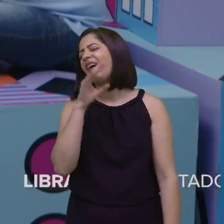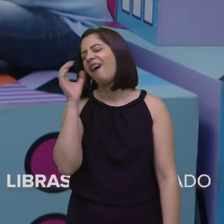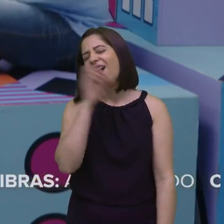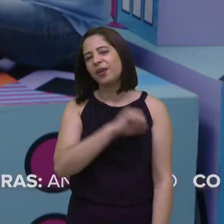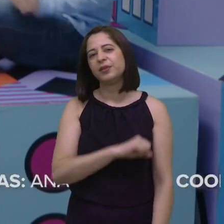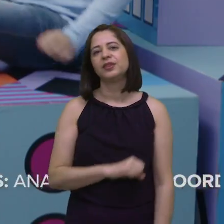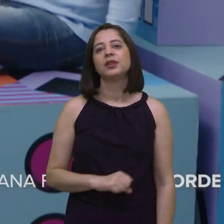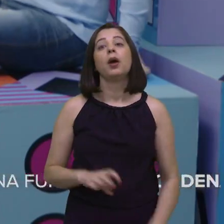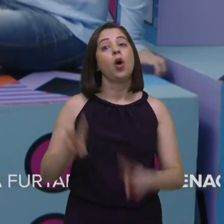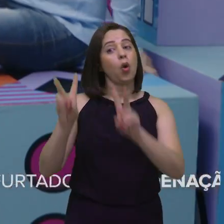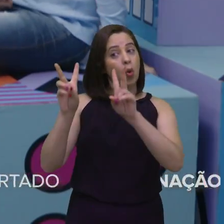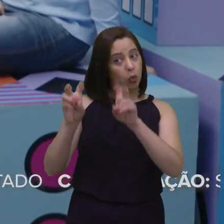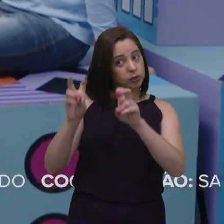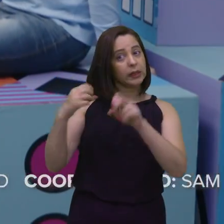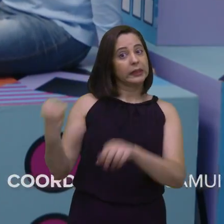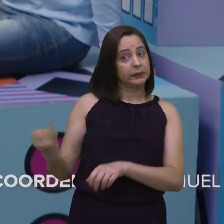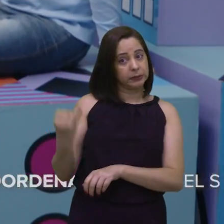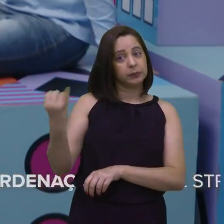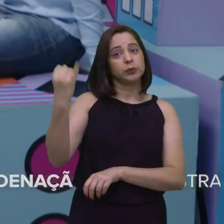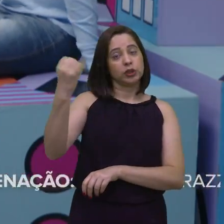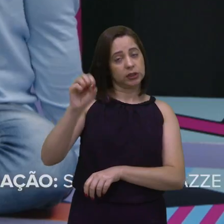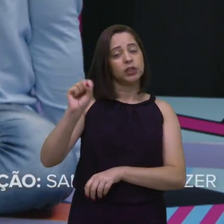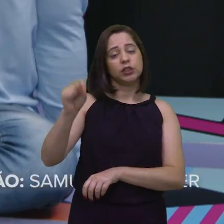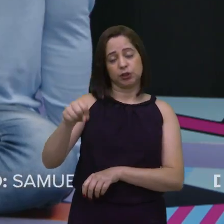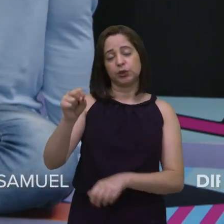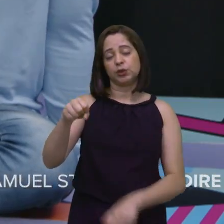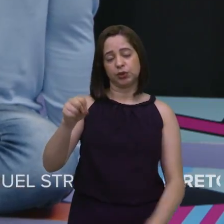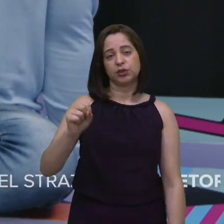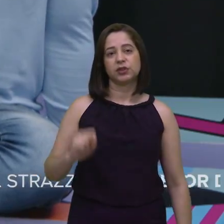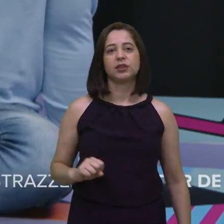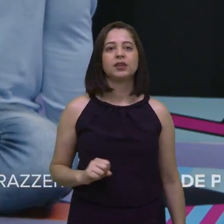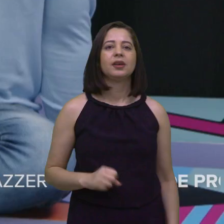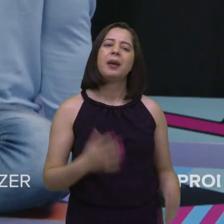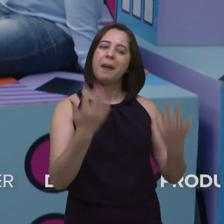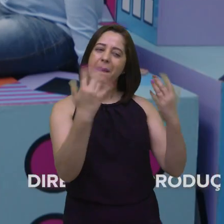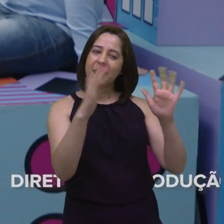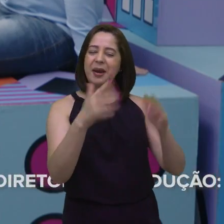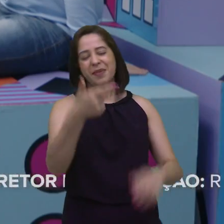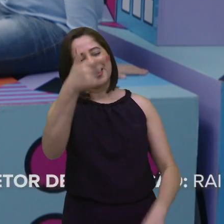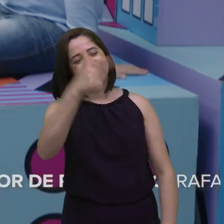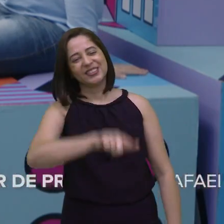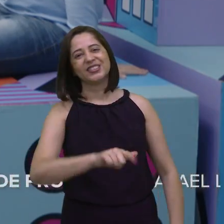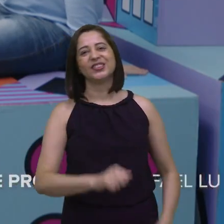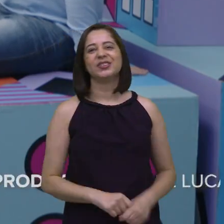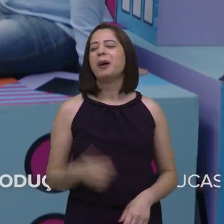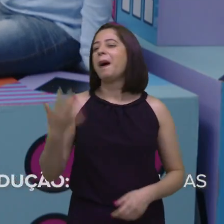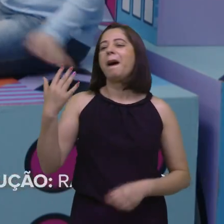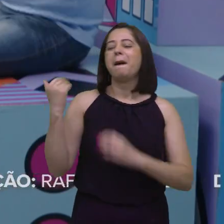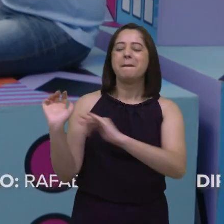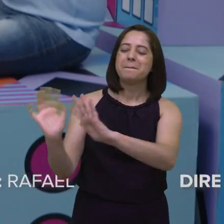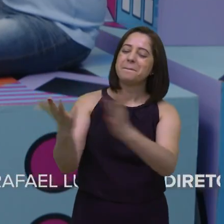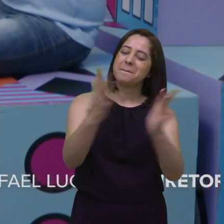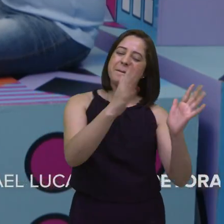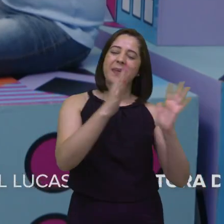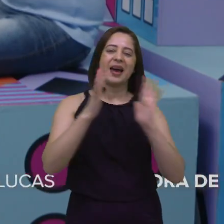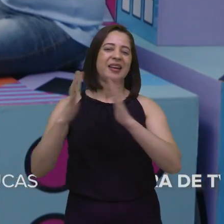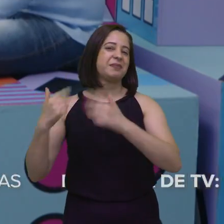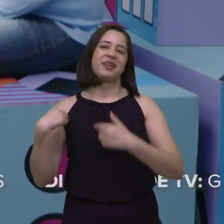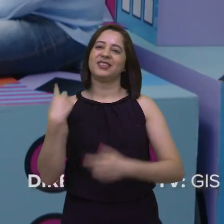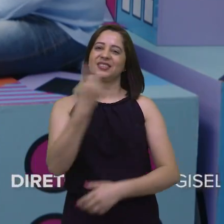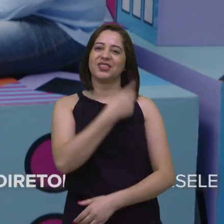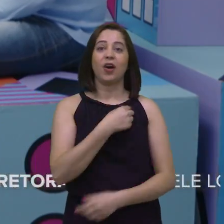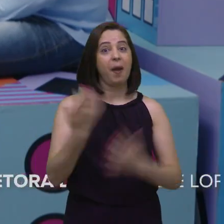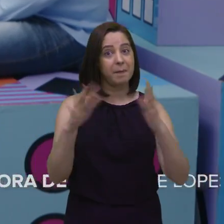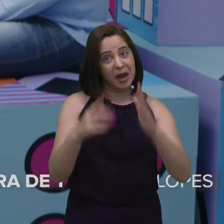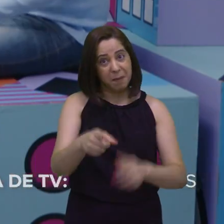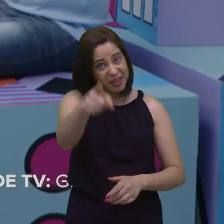rápido. Mas um assunto muito pertinente, muito importante, esses pontos que você trouxe. E parabéns de novo a vocês. Parabéns para nós, para você também, que você também faz